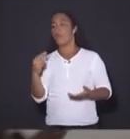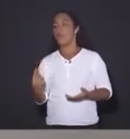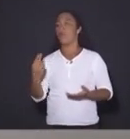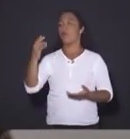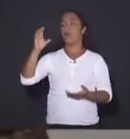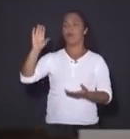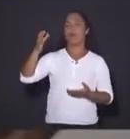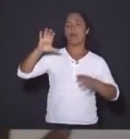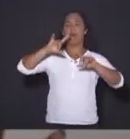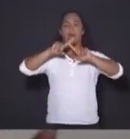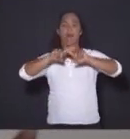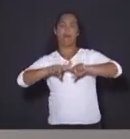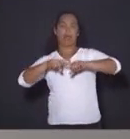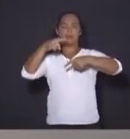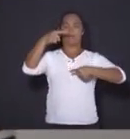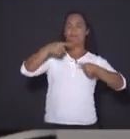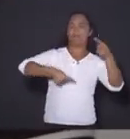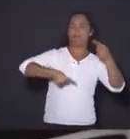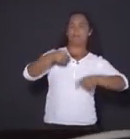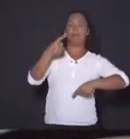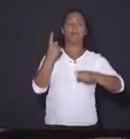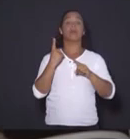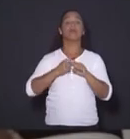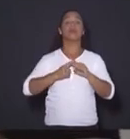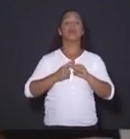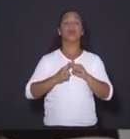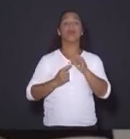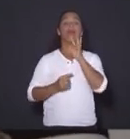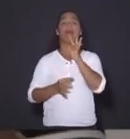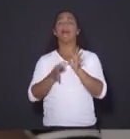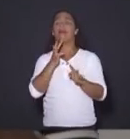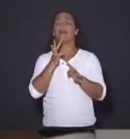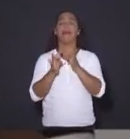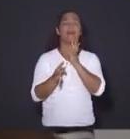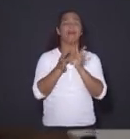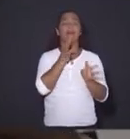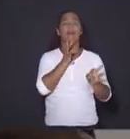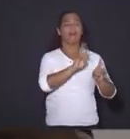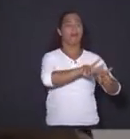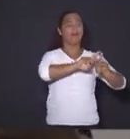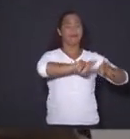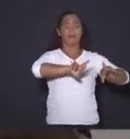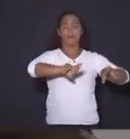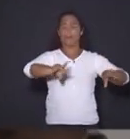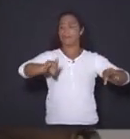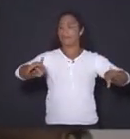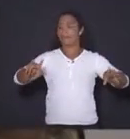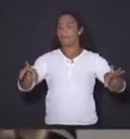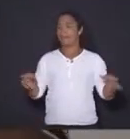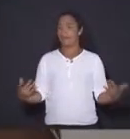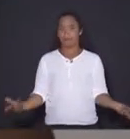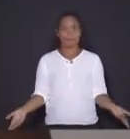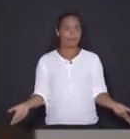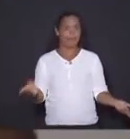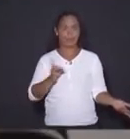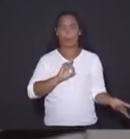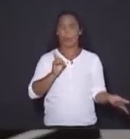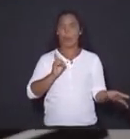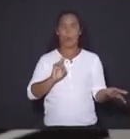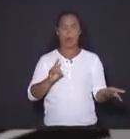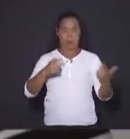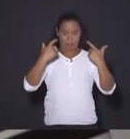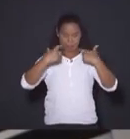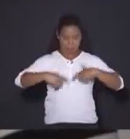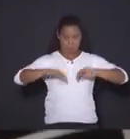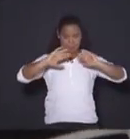rivaliza confronta porque os conhecimentos não são algo é que está fora dos